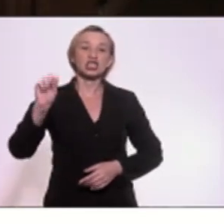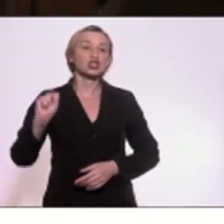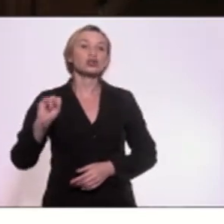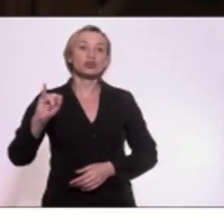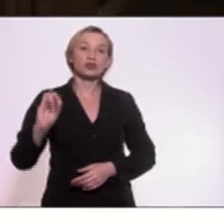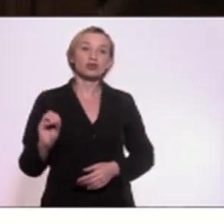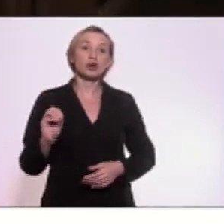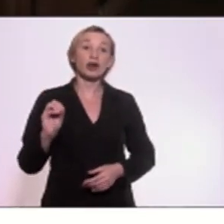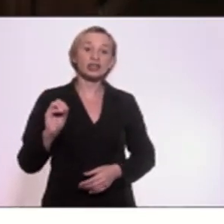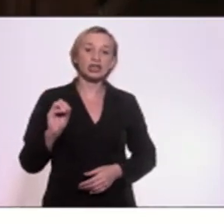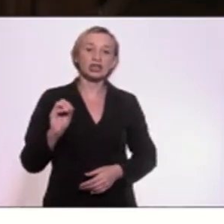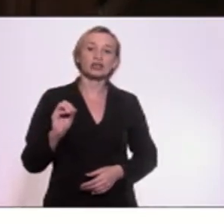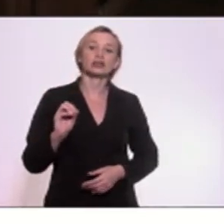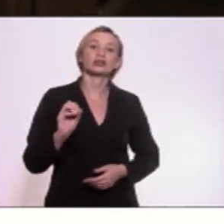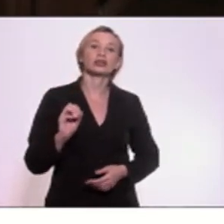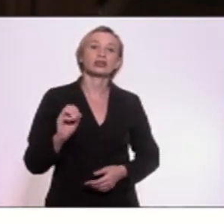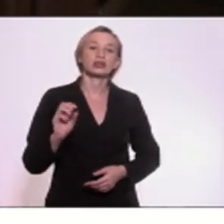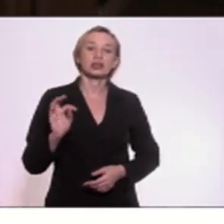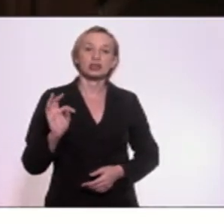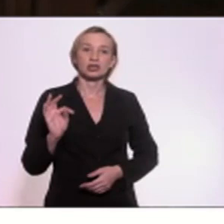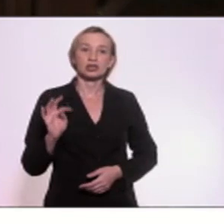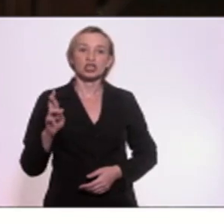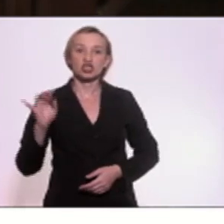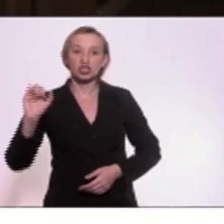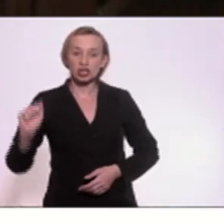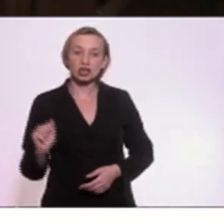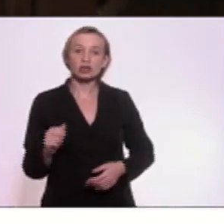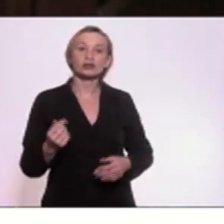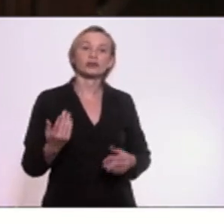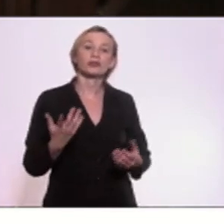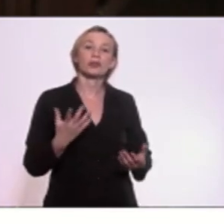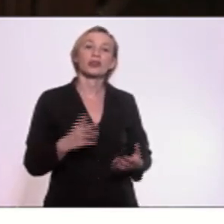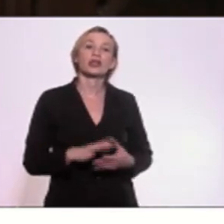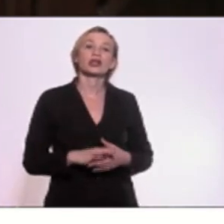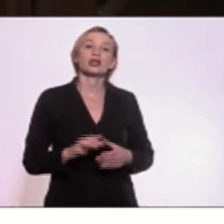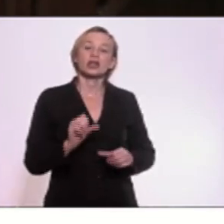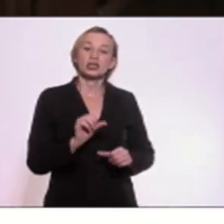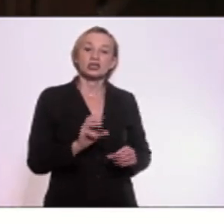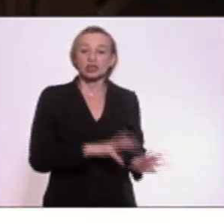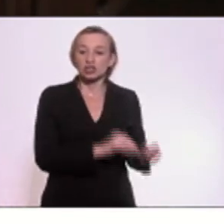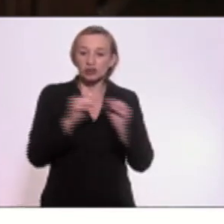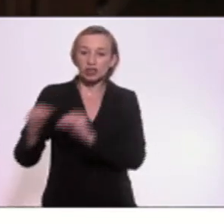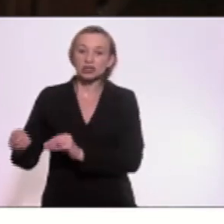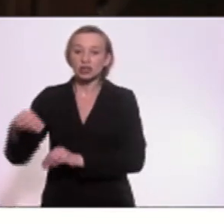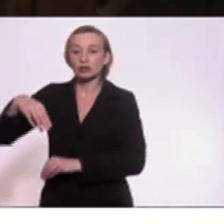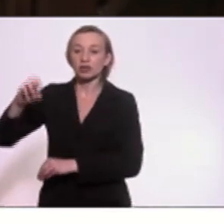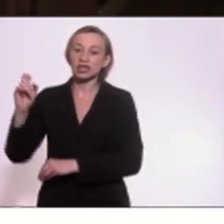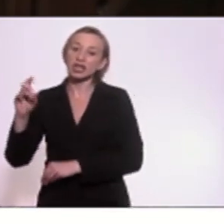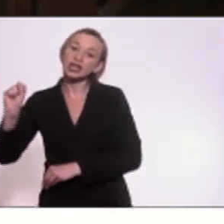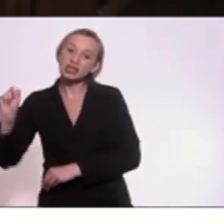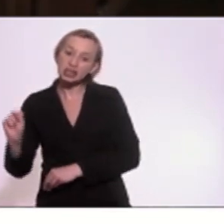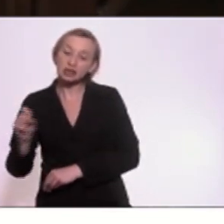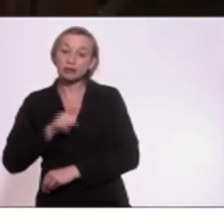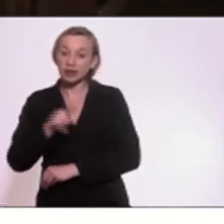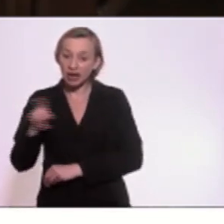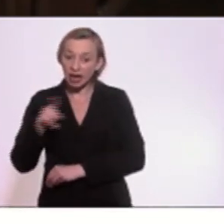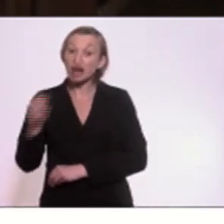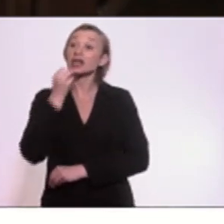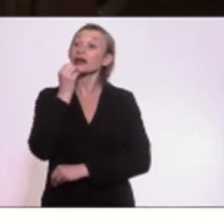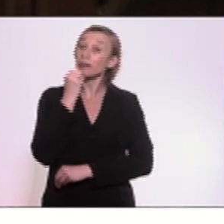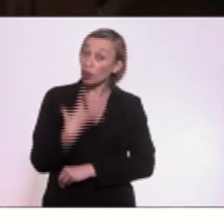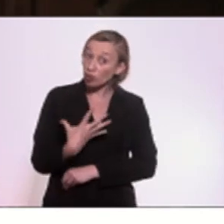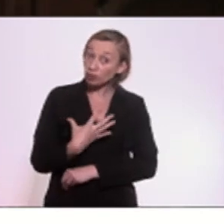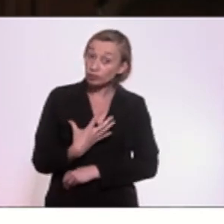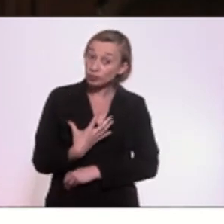Silveira, que a implementação de uma escola, a transferência do Menezes para lá, que é uma boa medida, uma medida